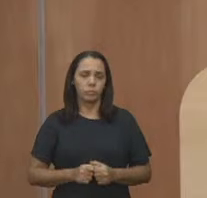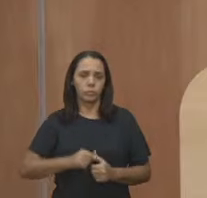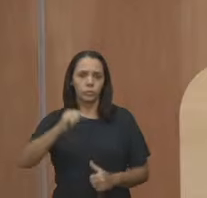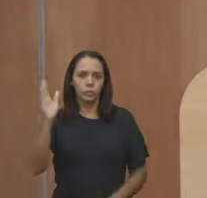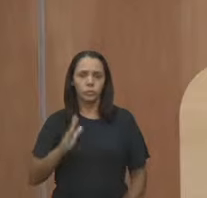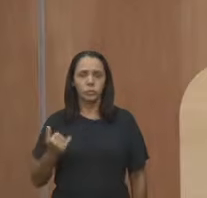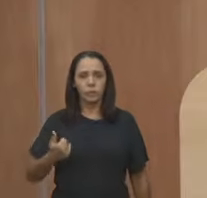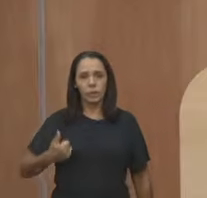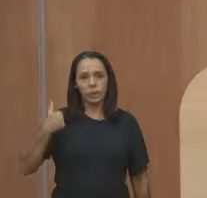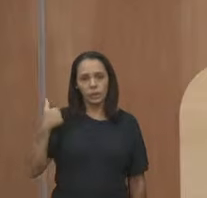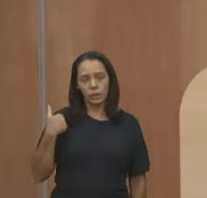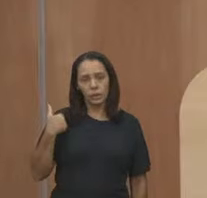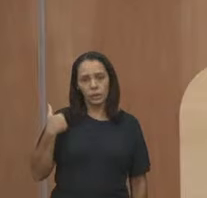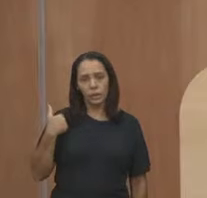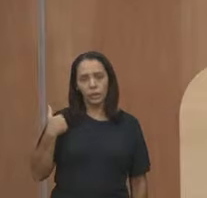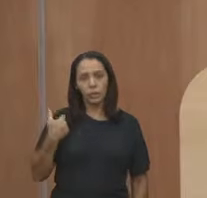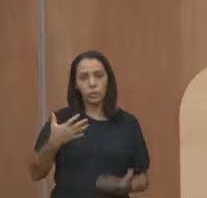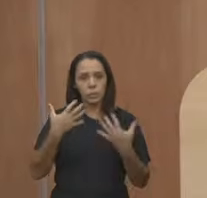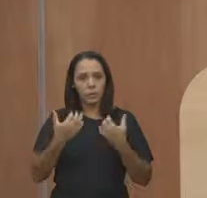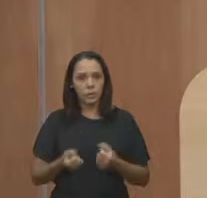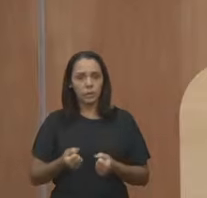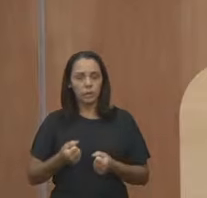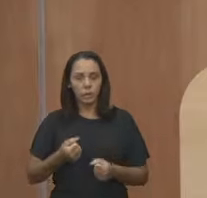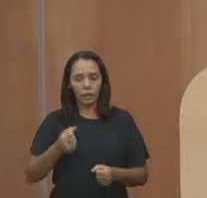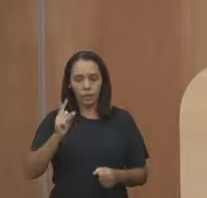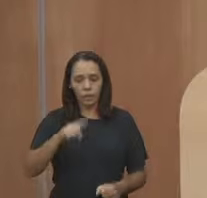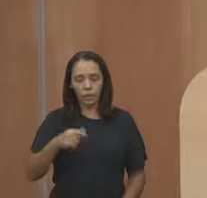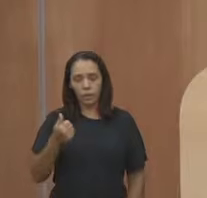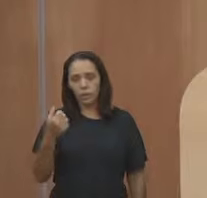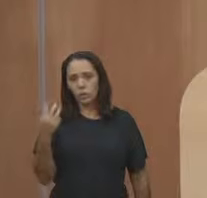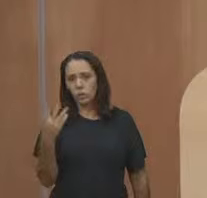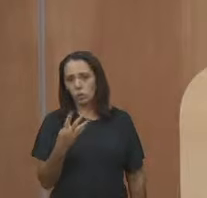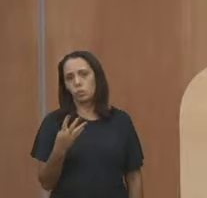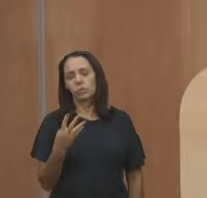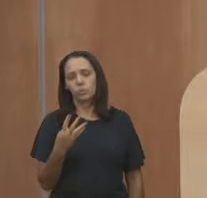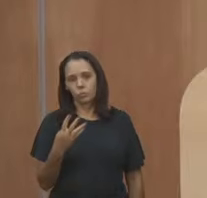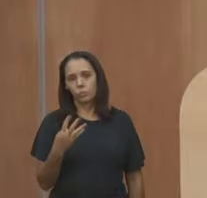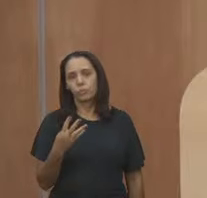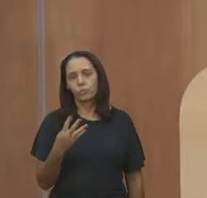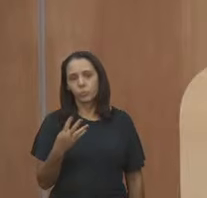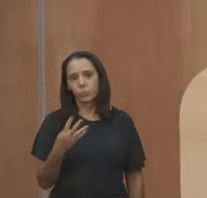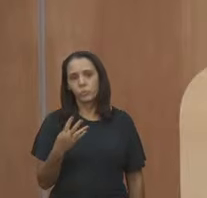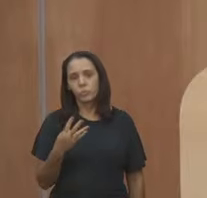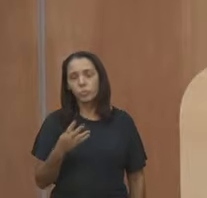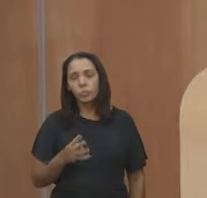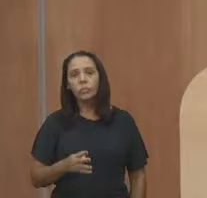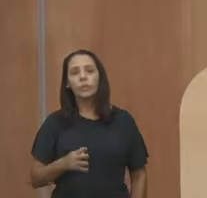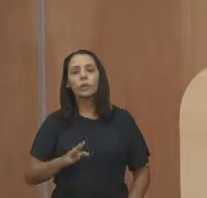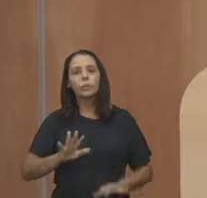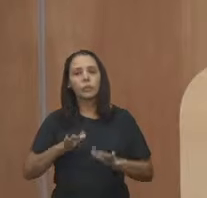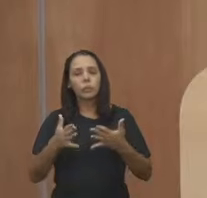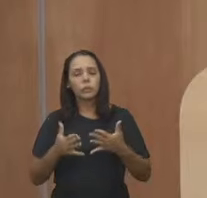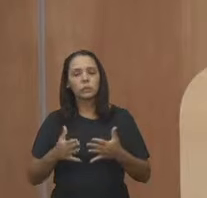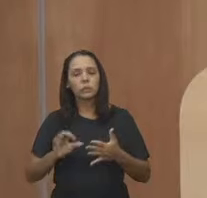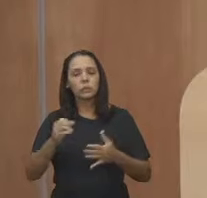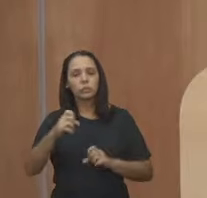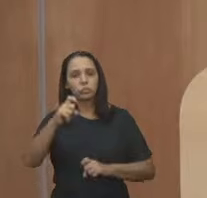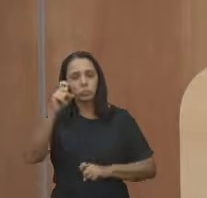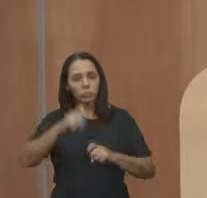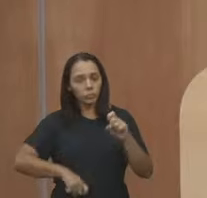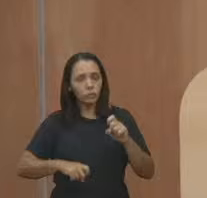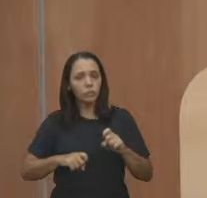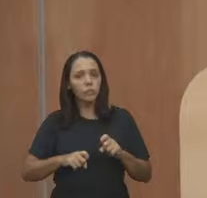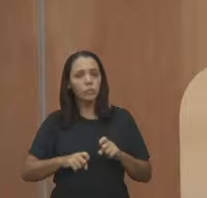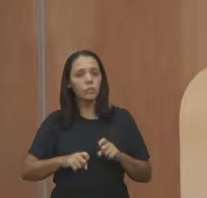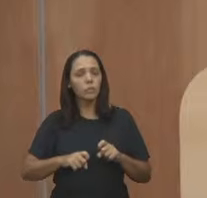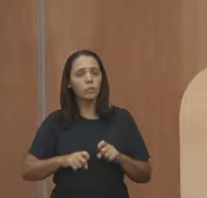a idade para o consentimento é 14 anos, e mesmo nos casos de meninos de 14 anos que são estuprados, tem que ser relativizado essa